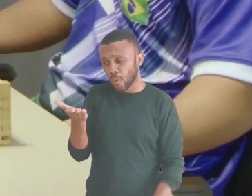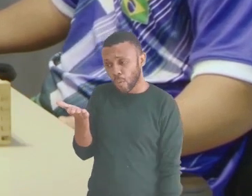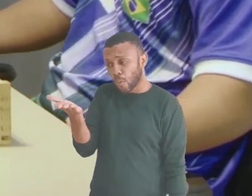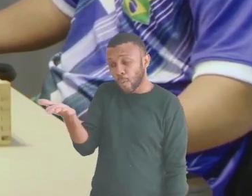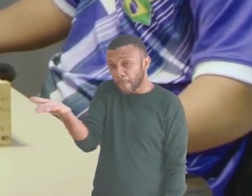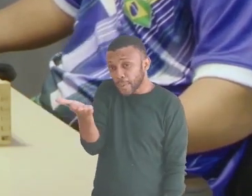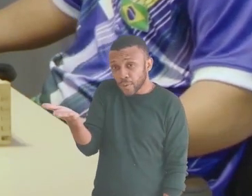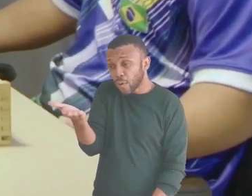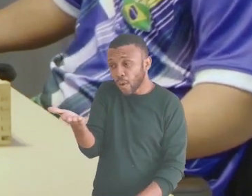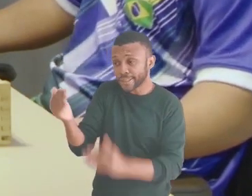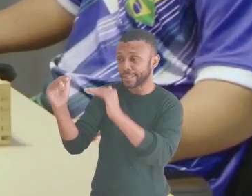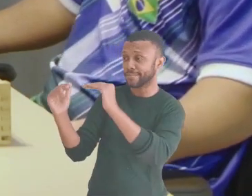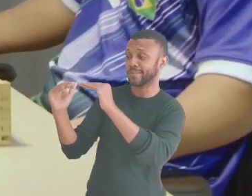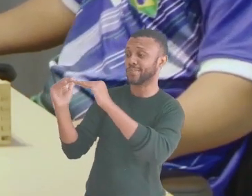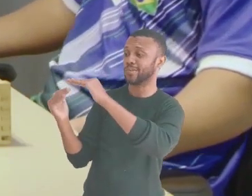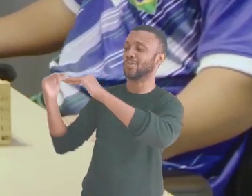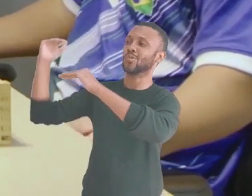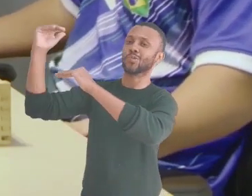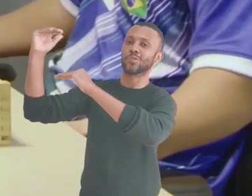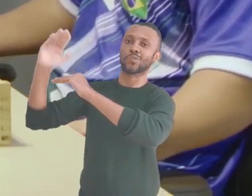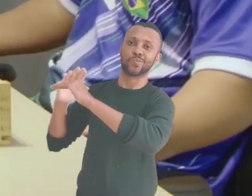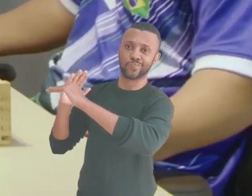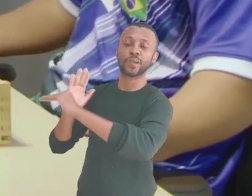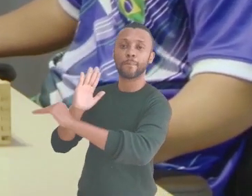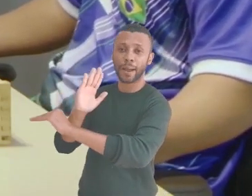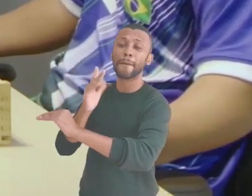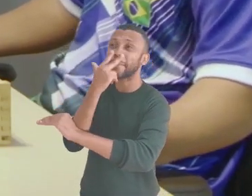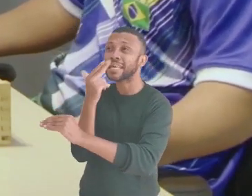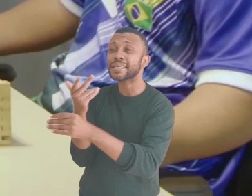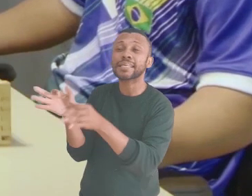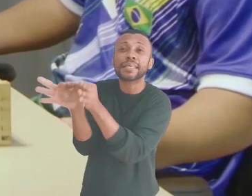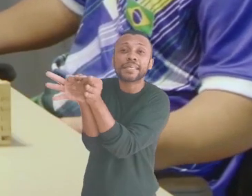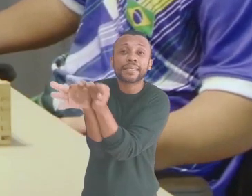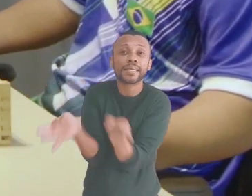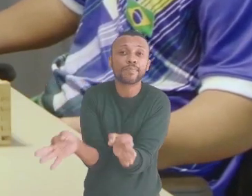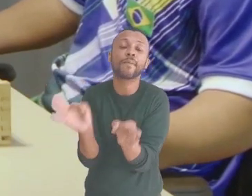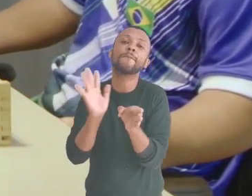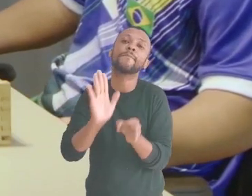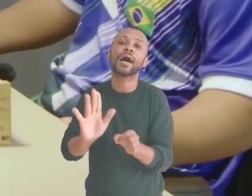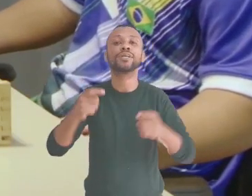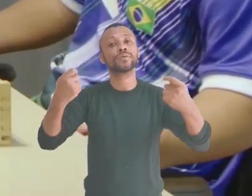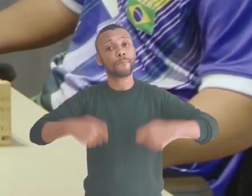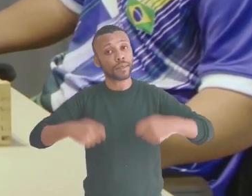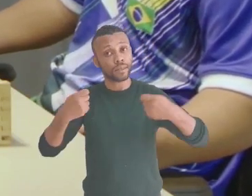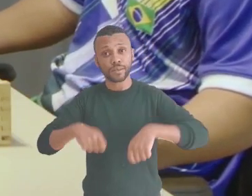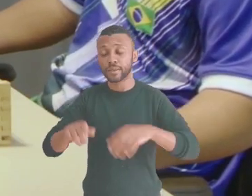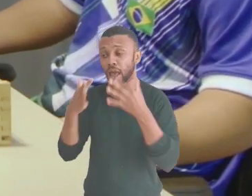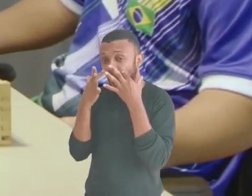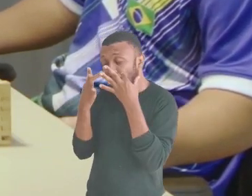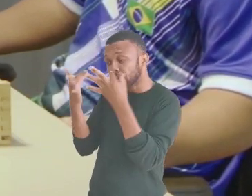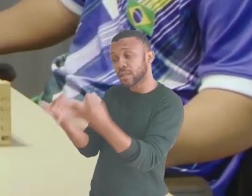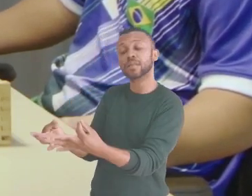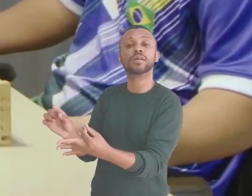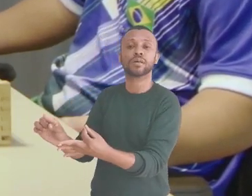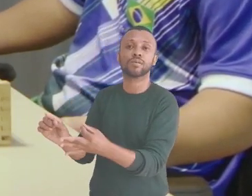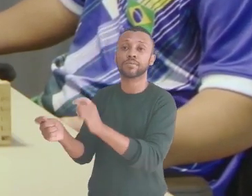coisas tão básicas, mas que precisam ser consideradas. E, no mínimo, também o seguinte, ninguém sabe,